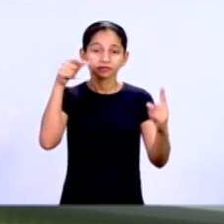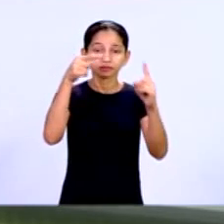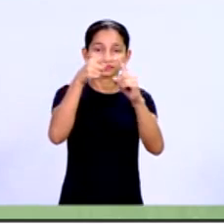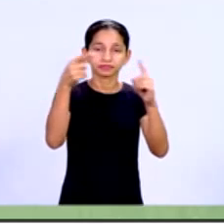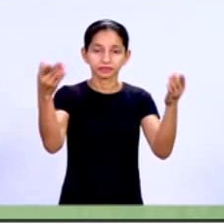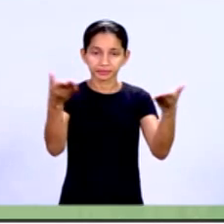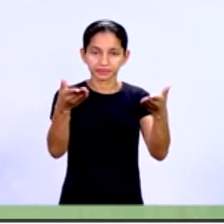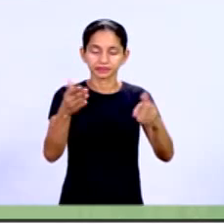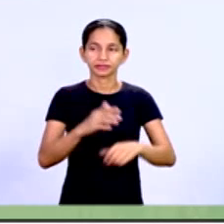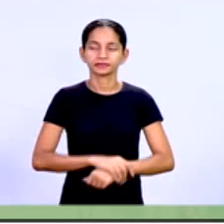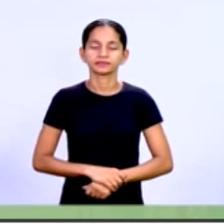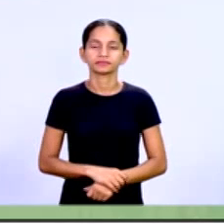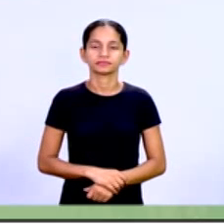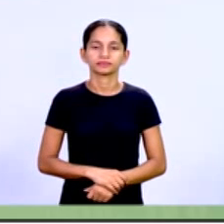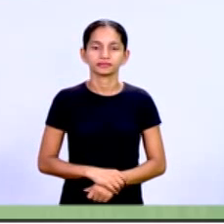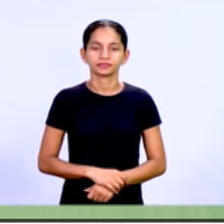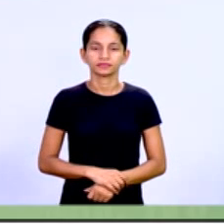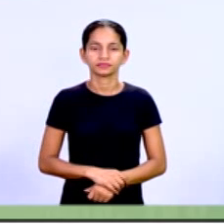então.